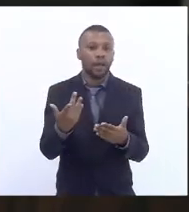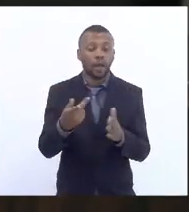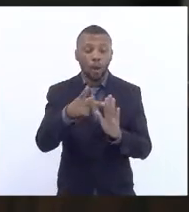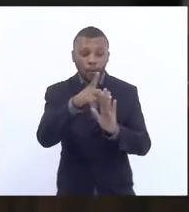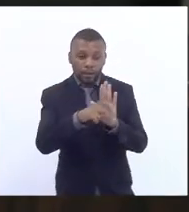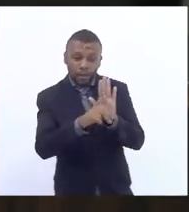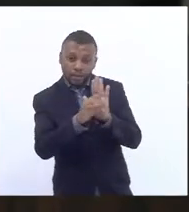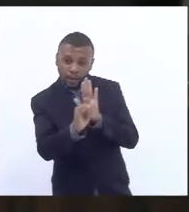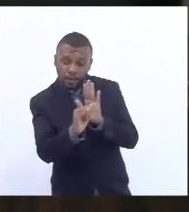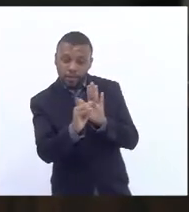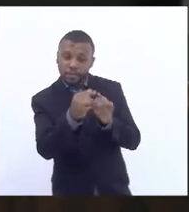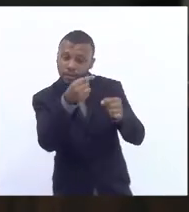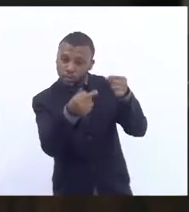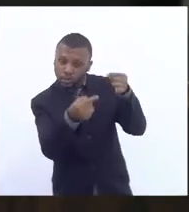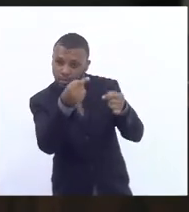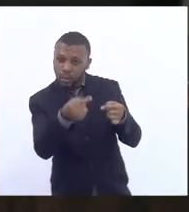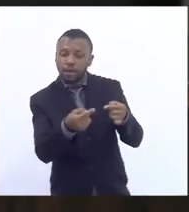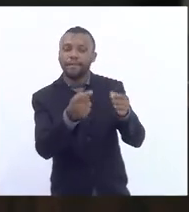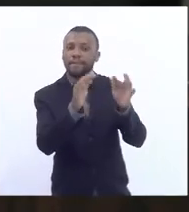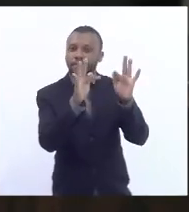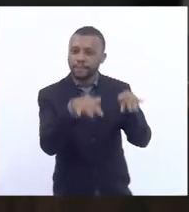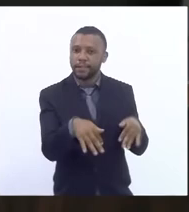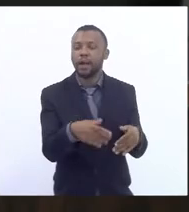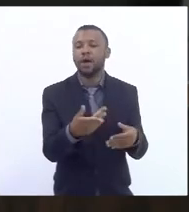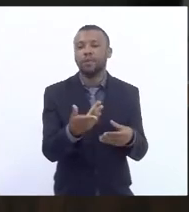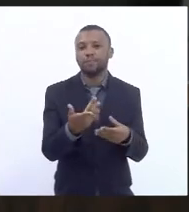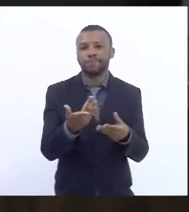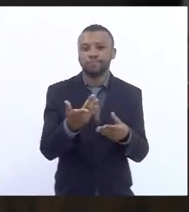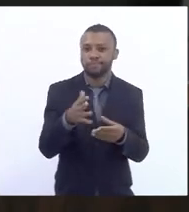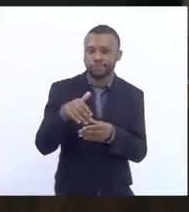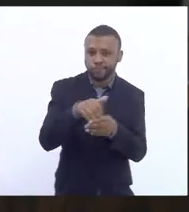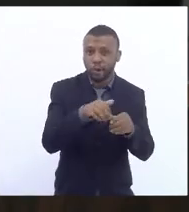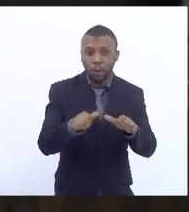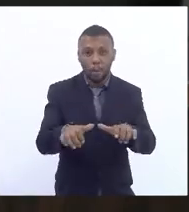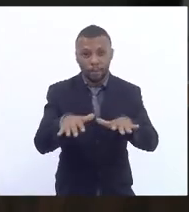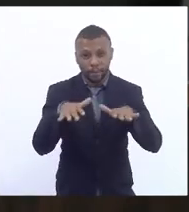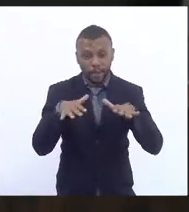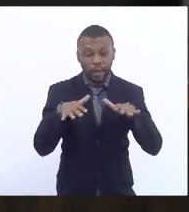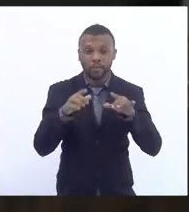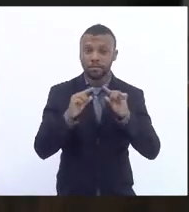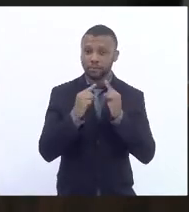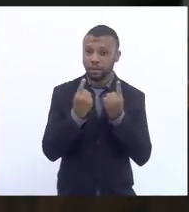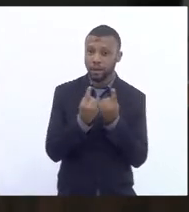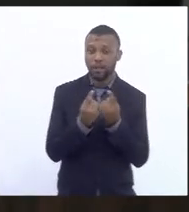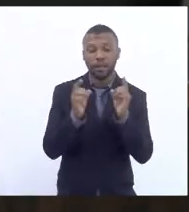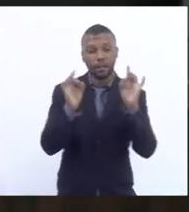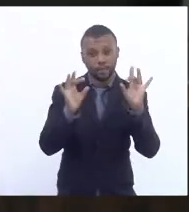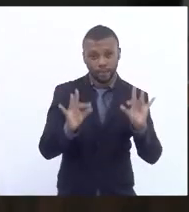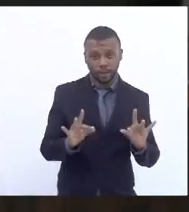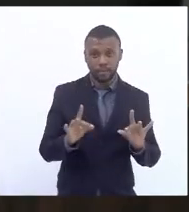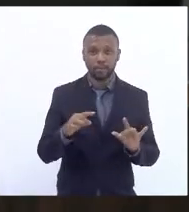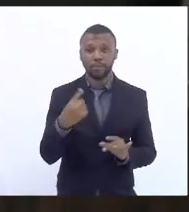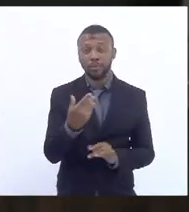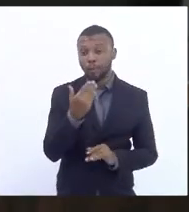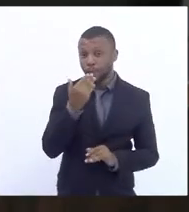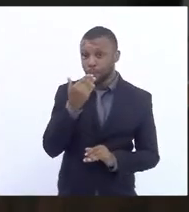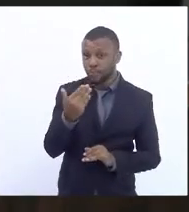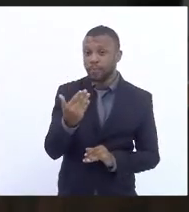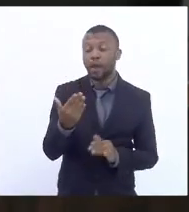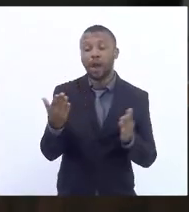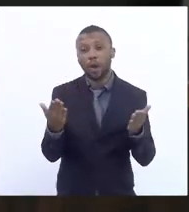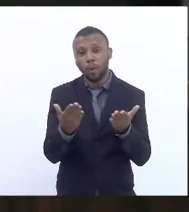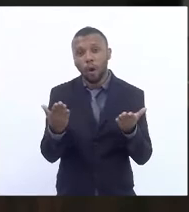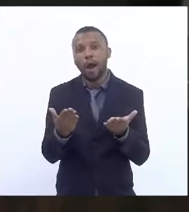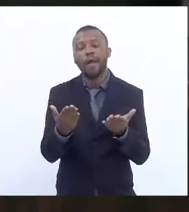acabaram-se as matérias, está encerrada o plenário ordinário e nós vamos chamar os trabalhos